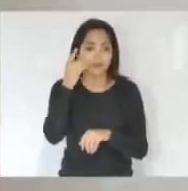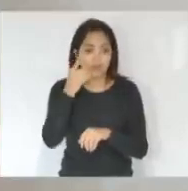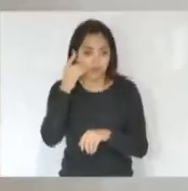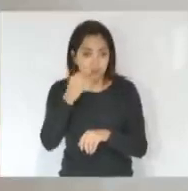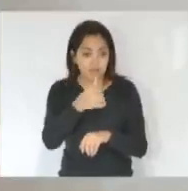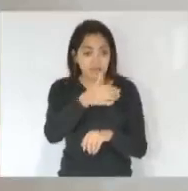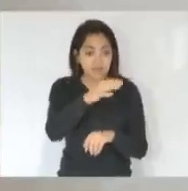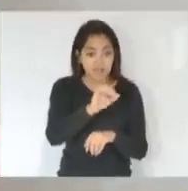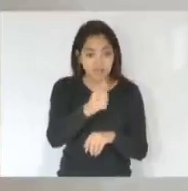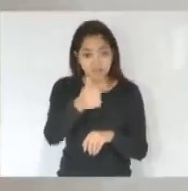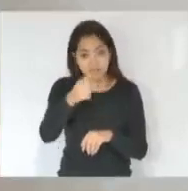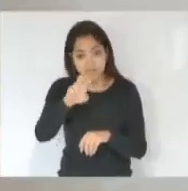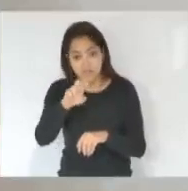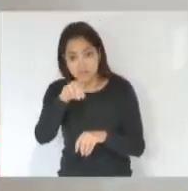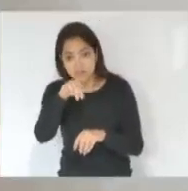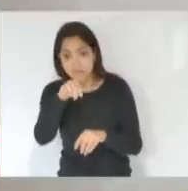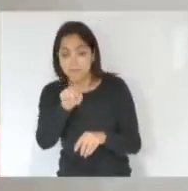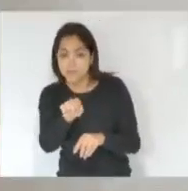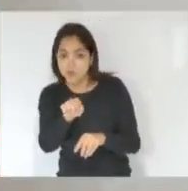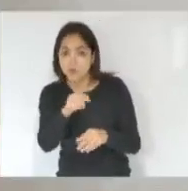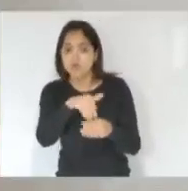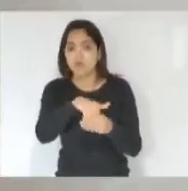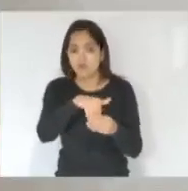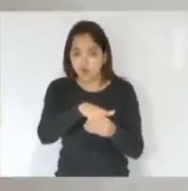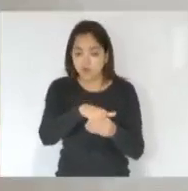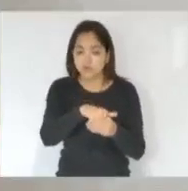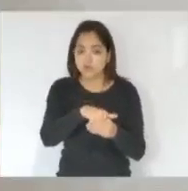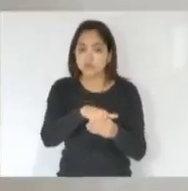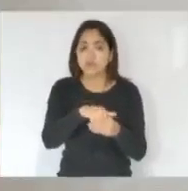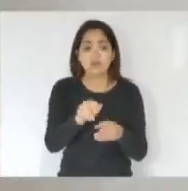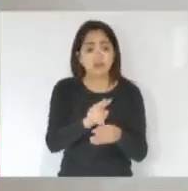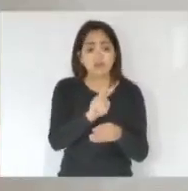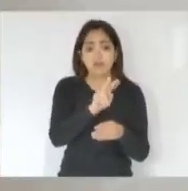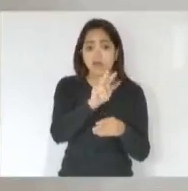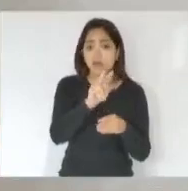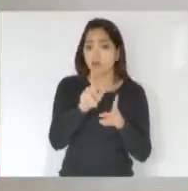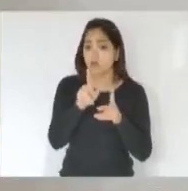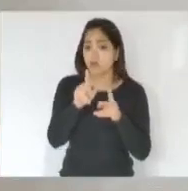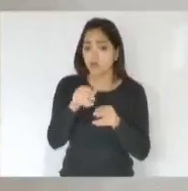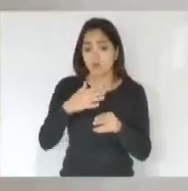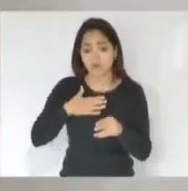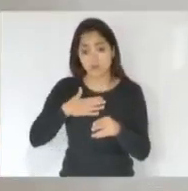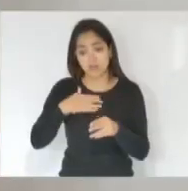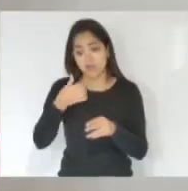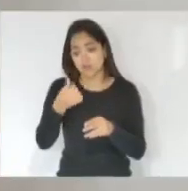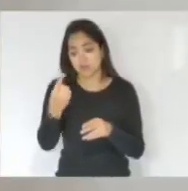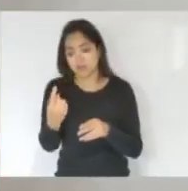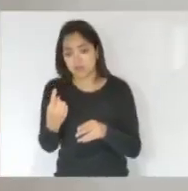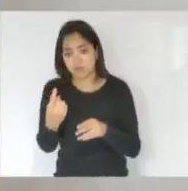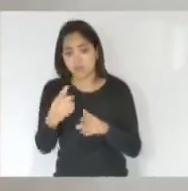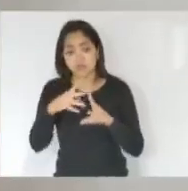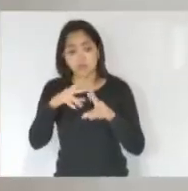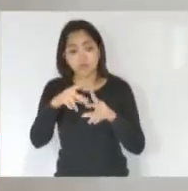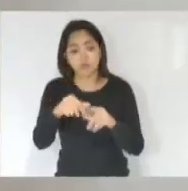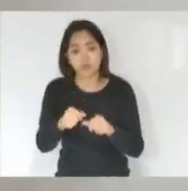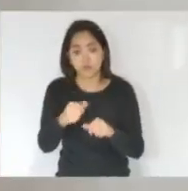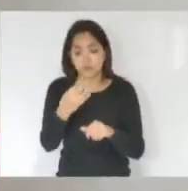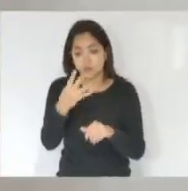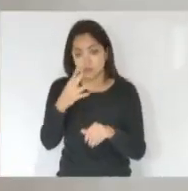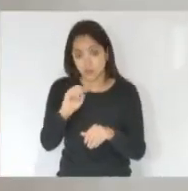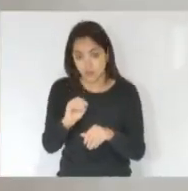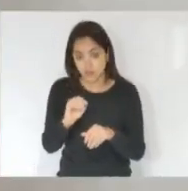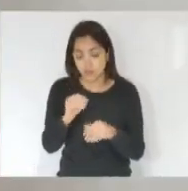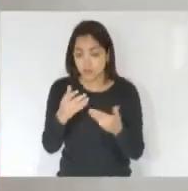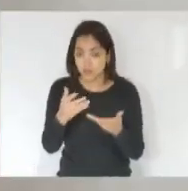mil votos tem o mesmo valor que eu que fiz 61, todos os 40. Então, quero deixar esse pedido